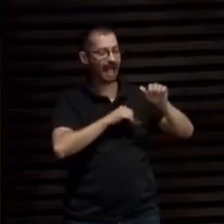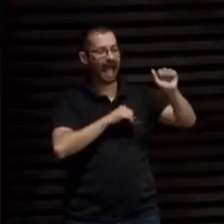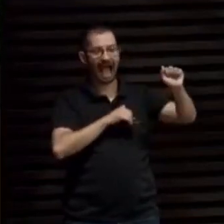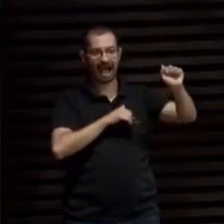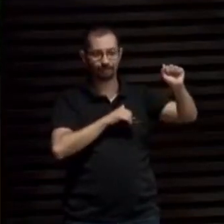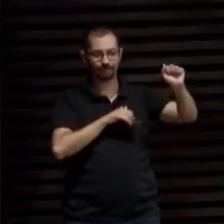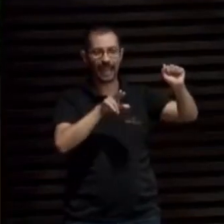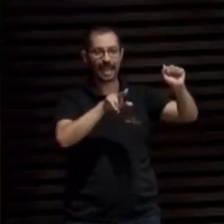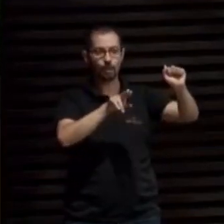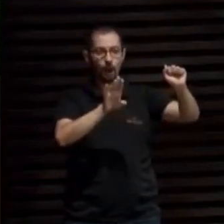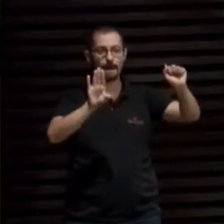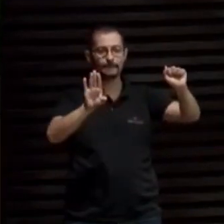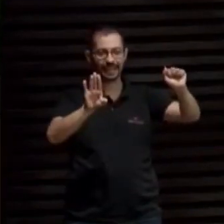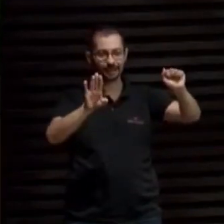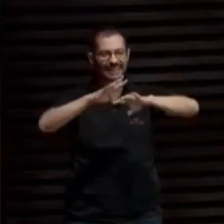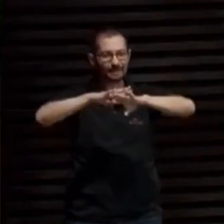B.